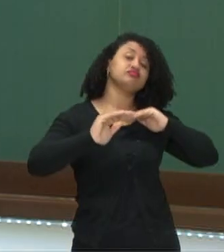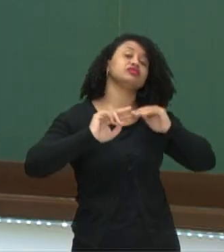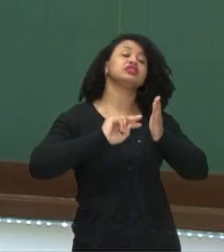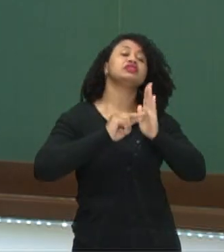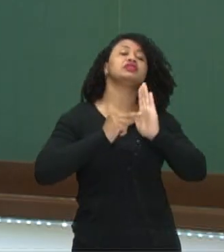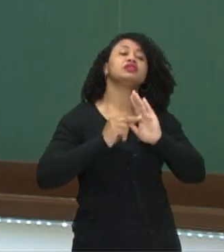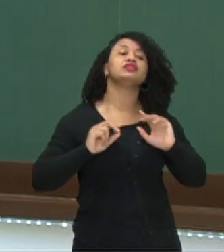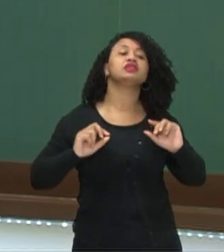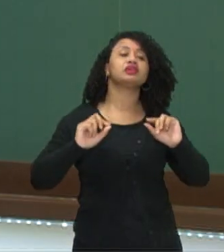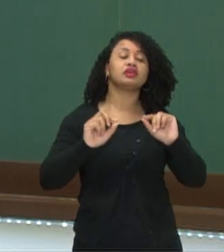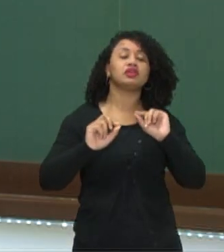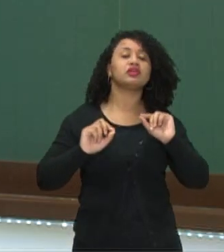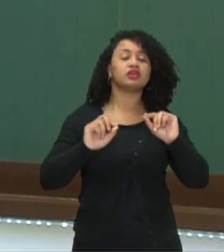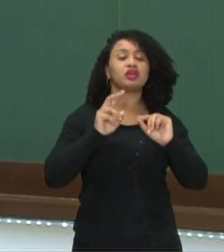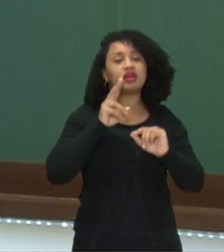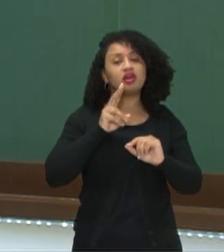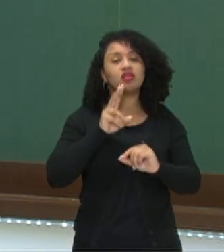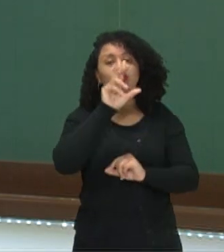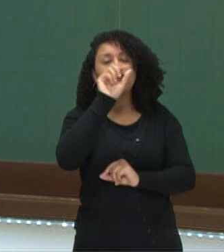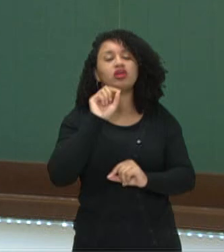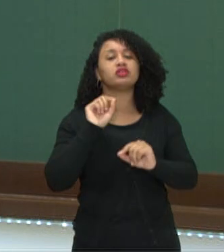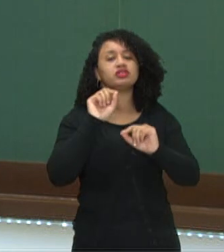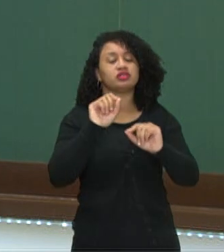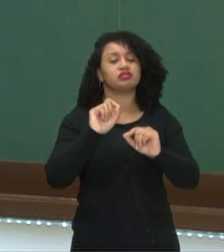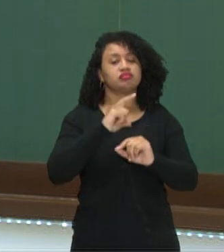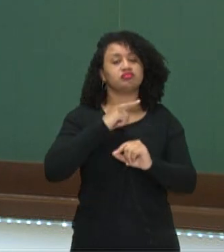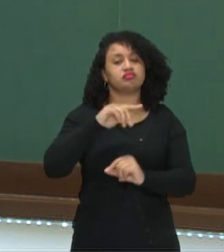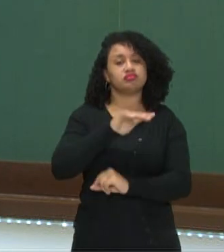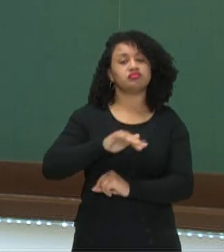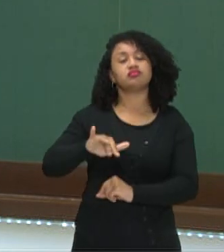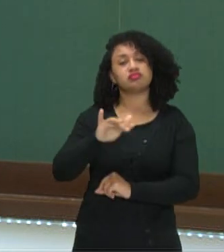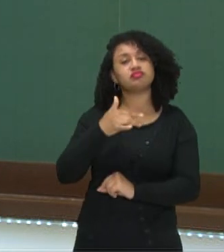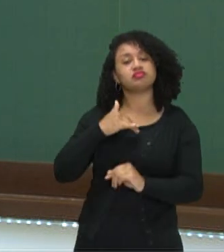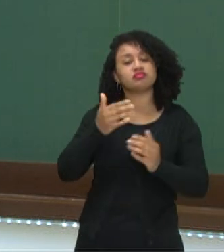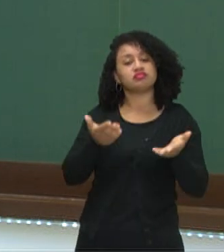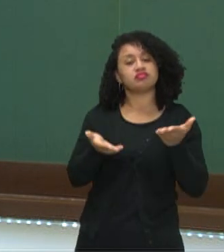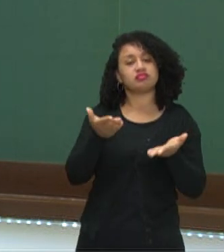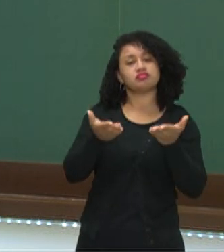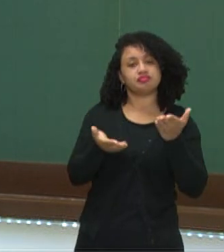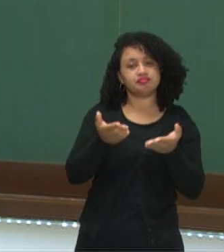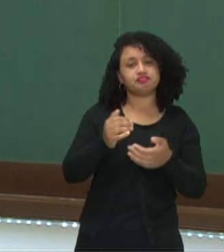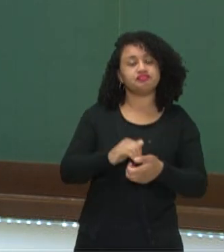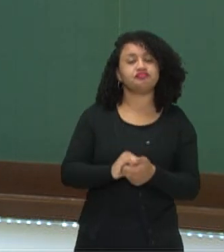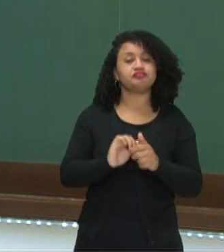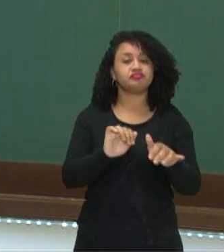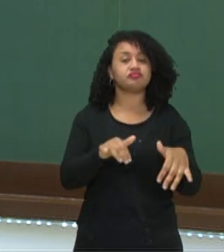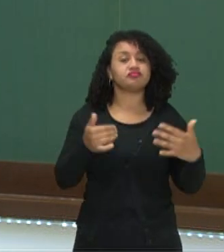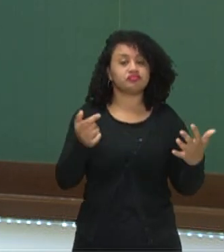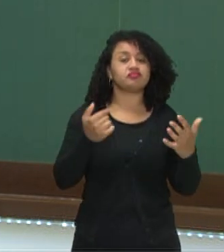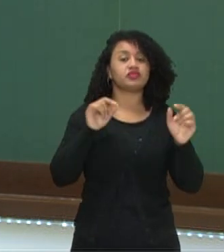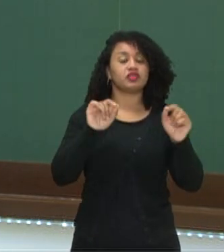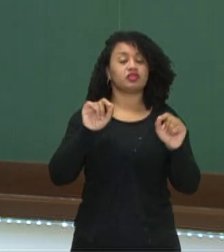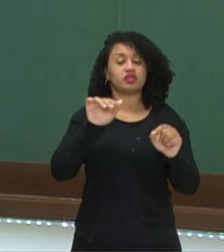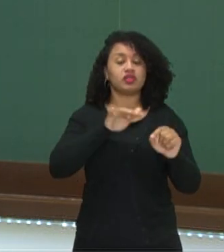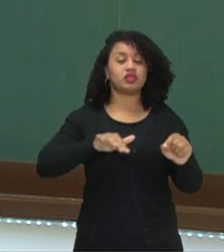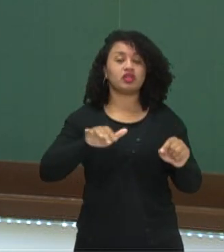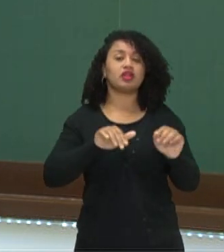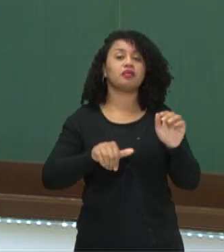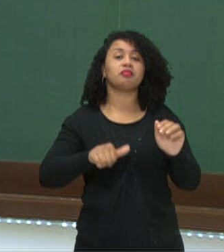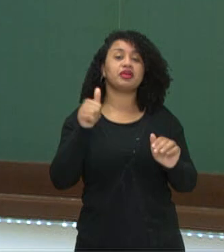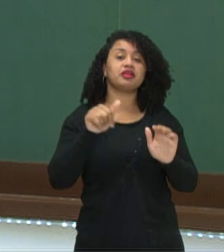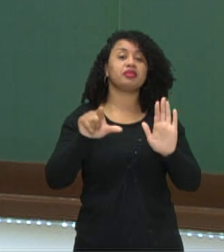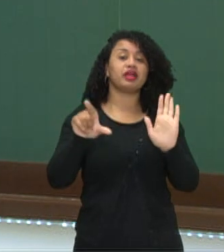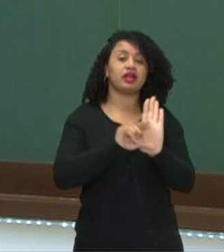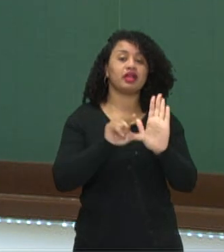significa que as forças nessa situação, elas estão se equilibrando, né? Então, está naquela condição da primeira lei de Newton que a